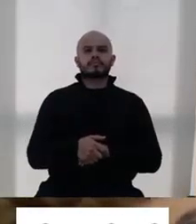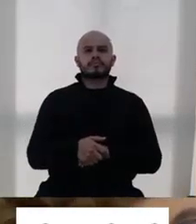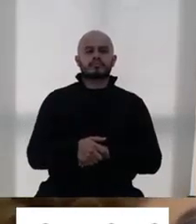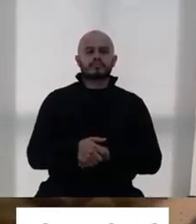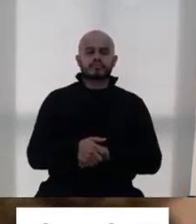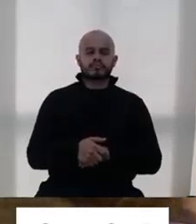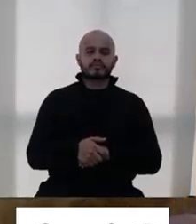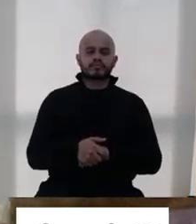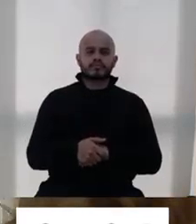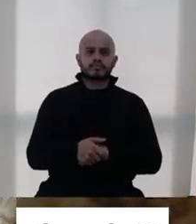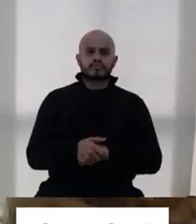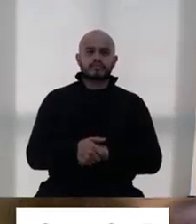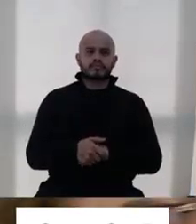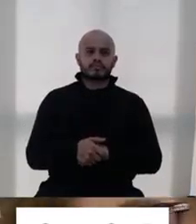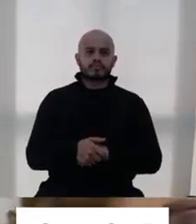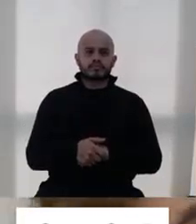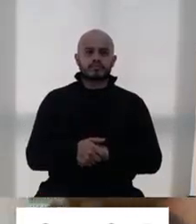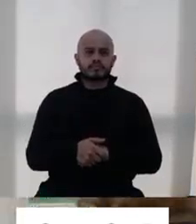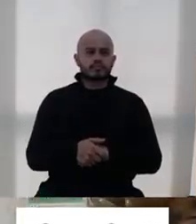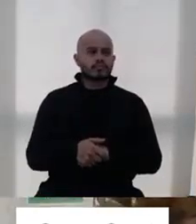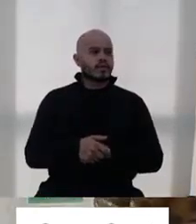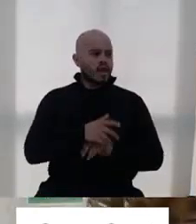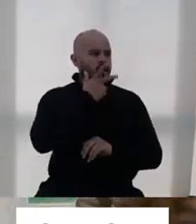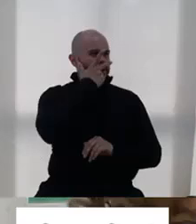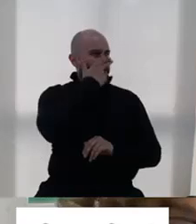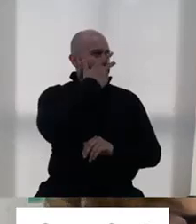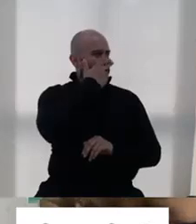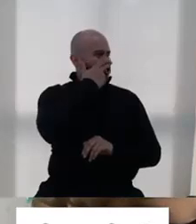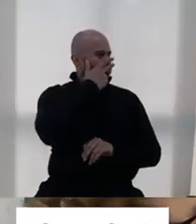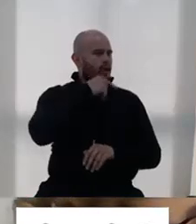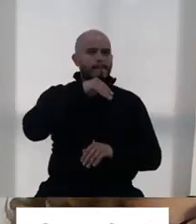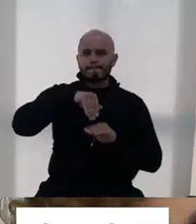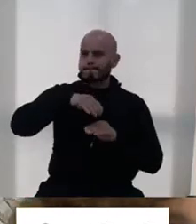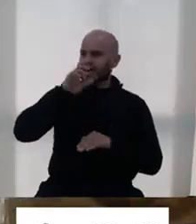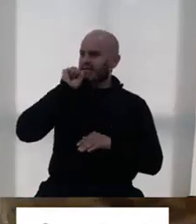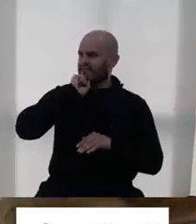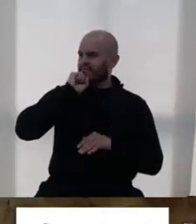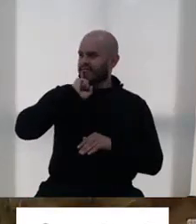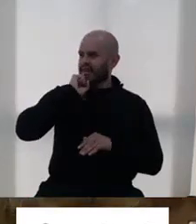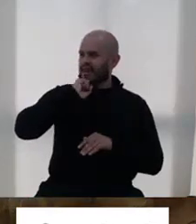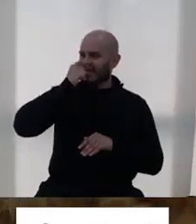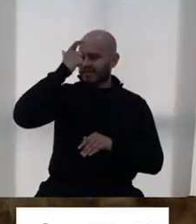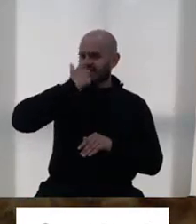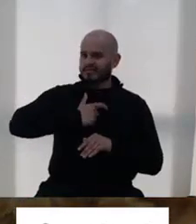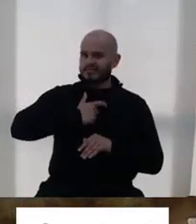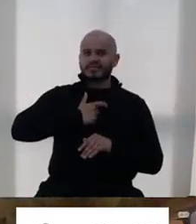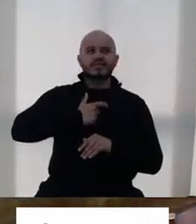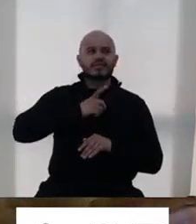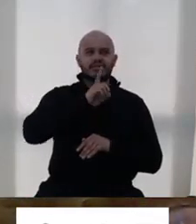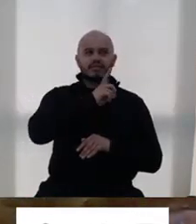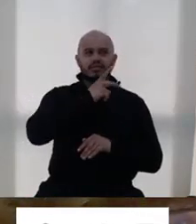tempo sou, acho que aqui dentro, a mais velha dos defensores públicos que tem,